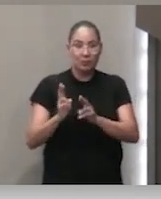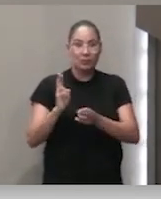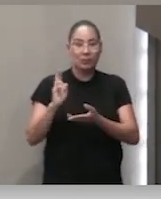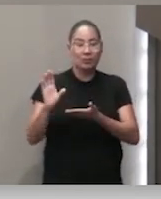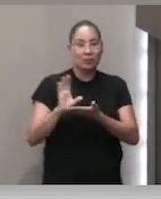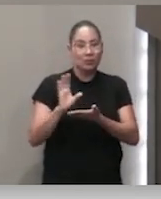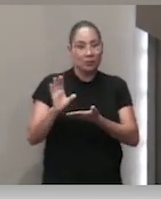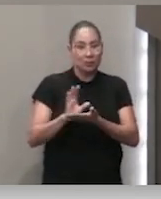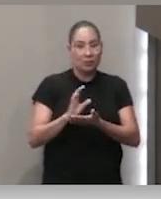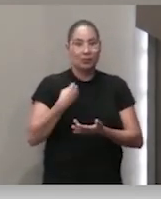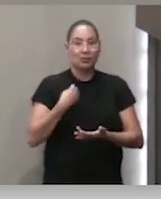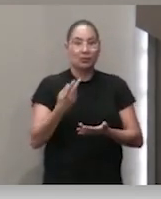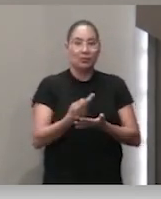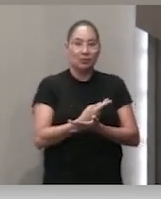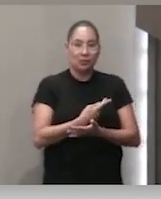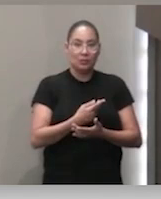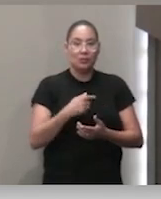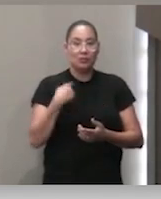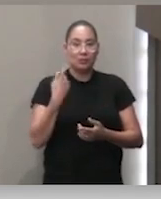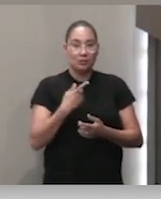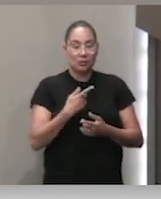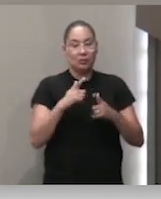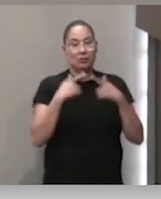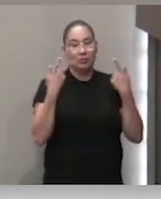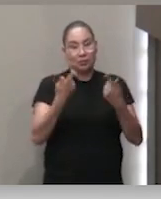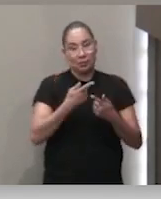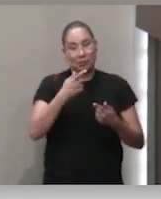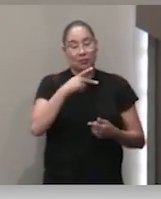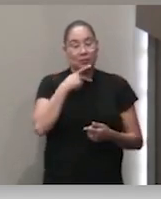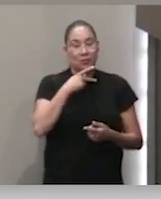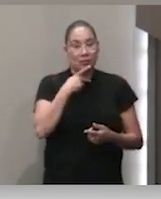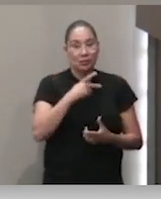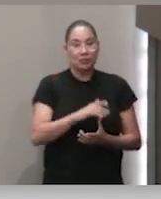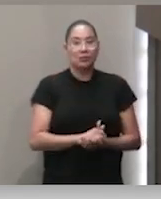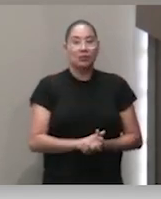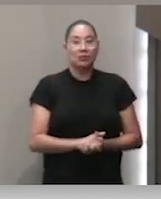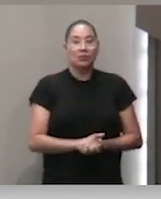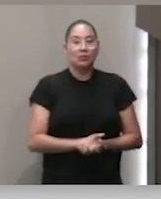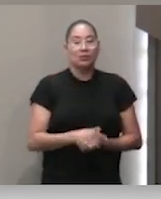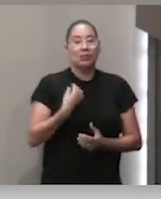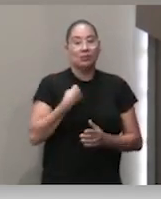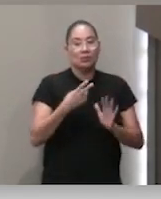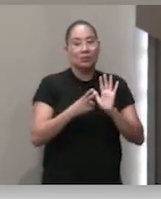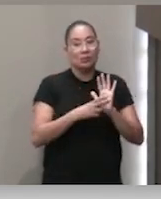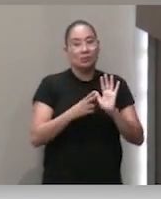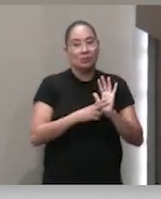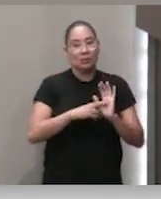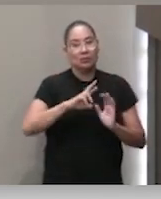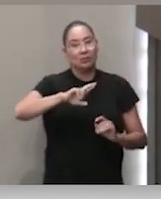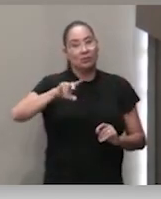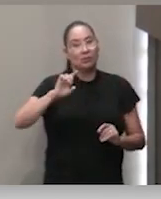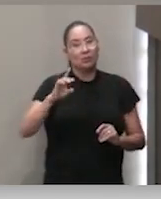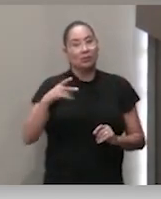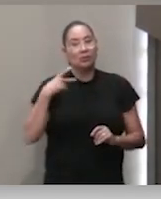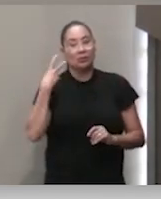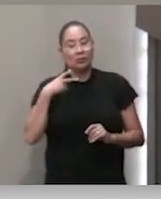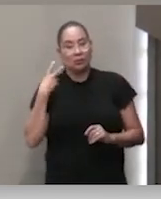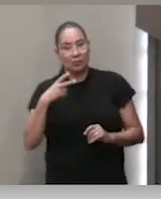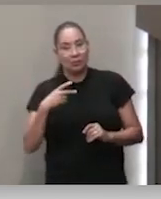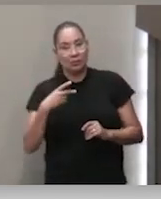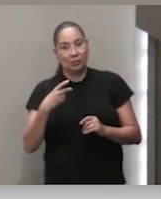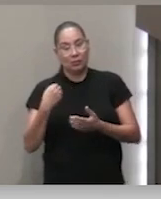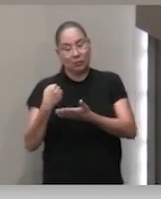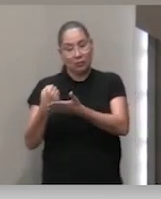estão acontecendo, graças ao nosso gestor maior aí, o prefeito Pedro Almeida, que está atento não só com os vereadores da base, a gente sabe,